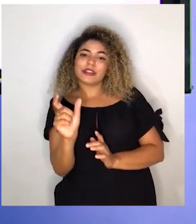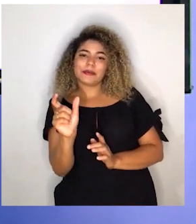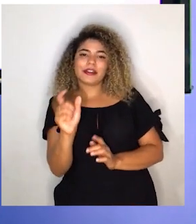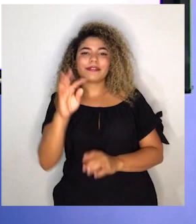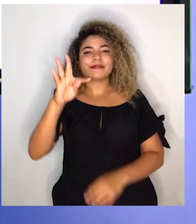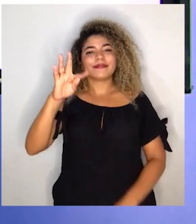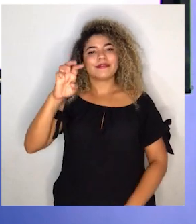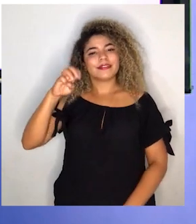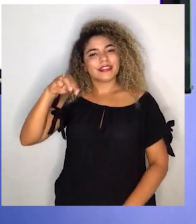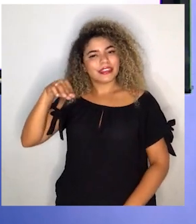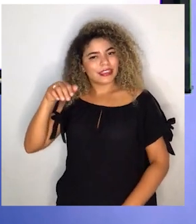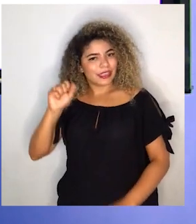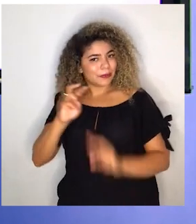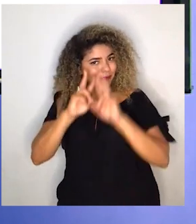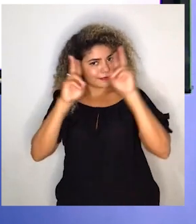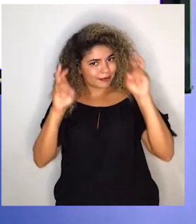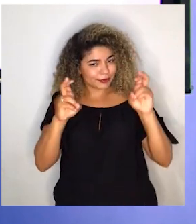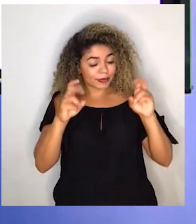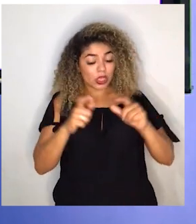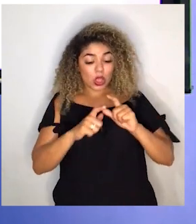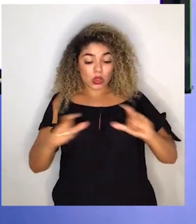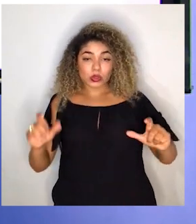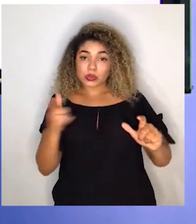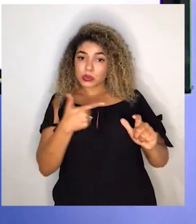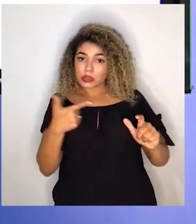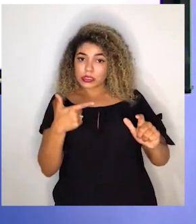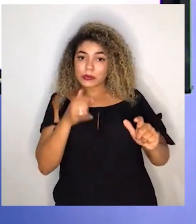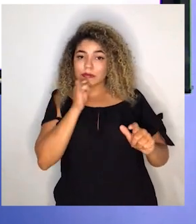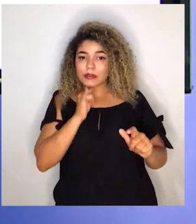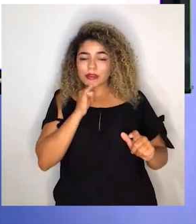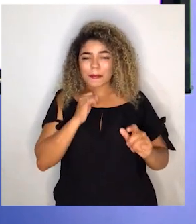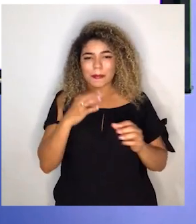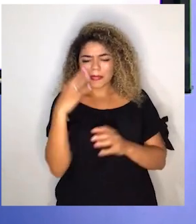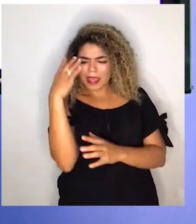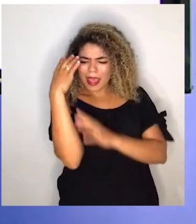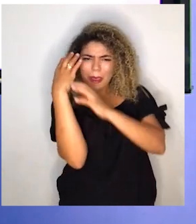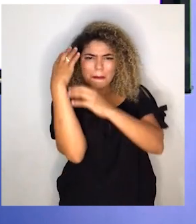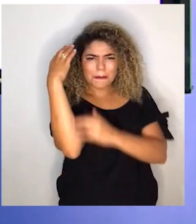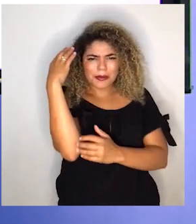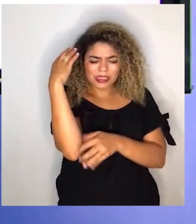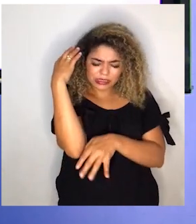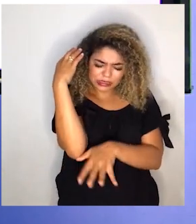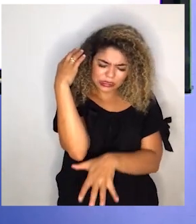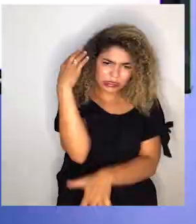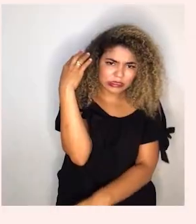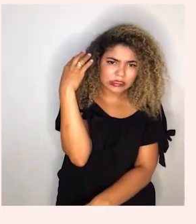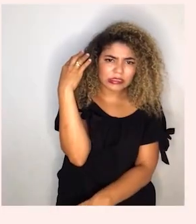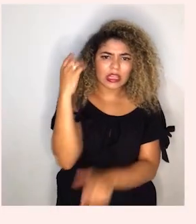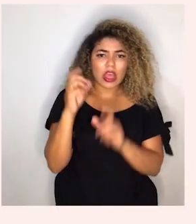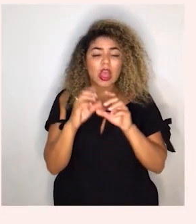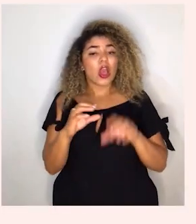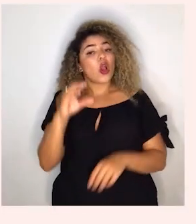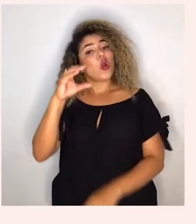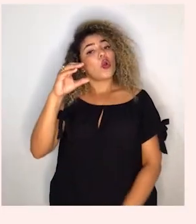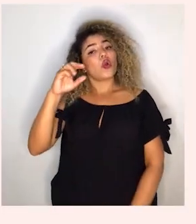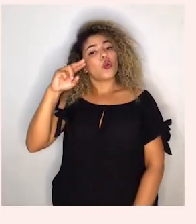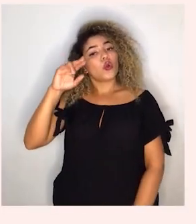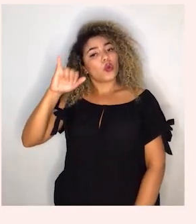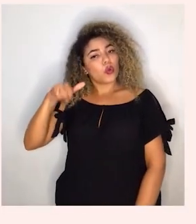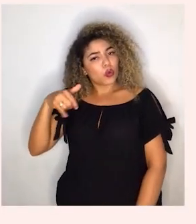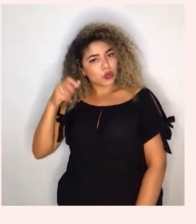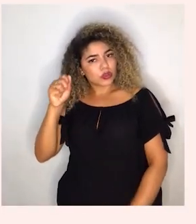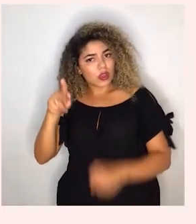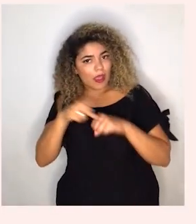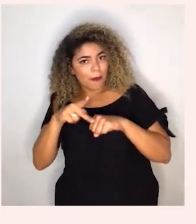temas. No segundo exemplo, são plantas cuja raiz é muito profunda. A palavra cuja é um